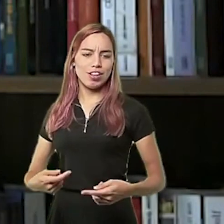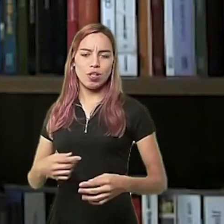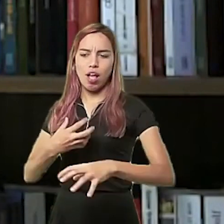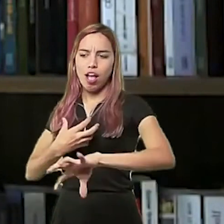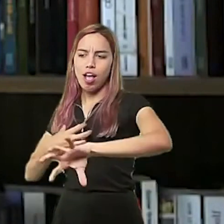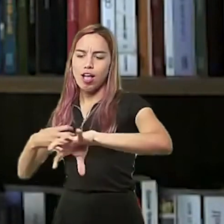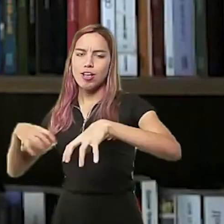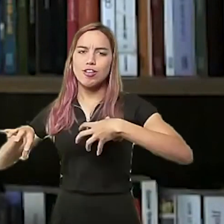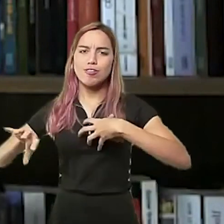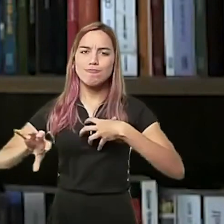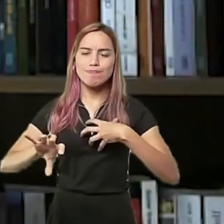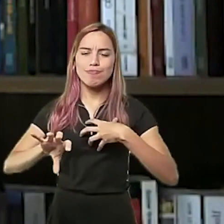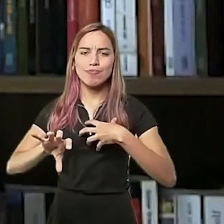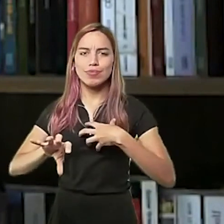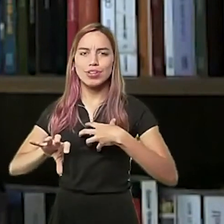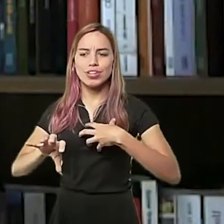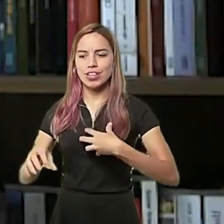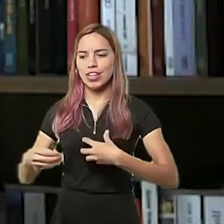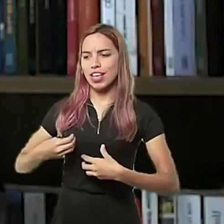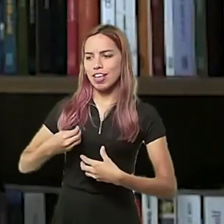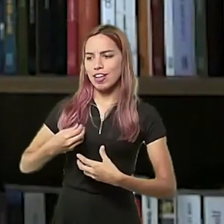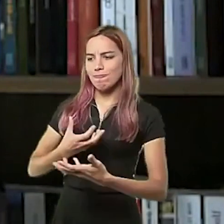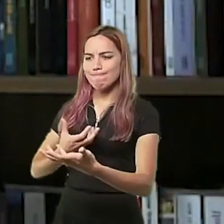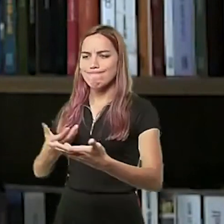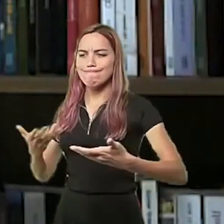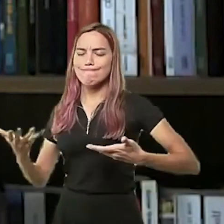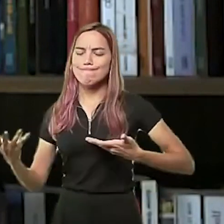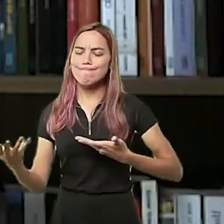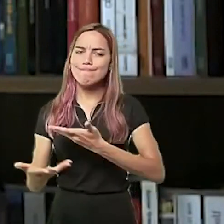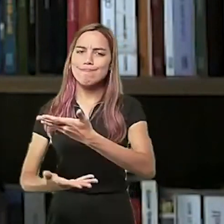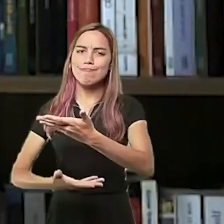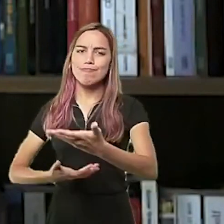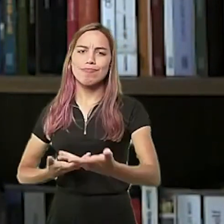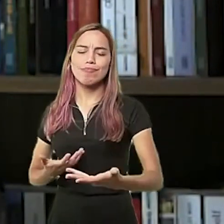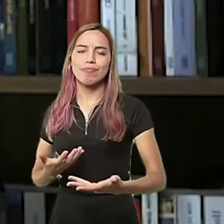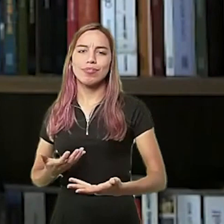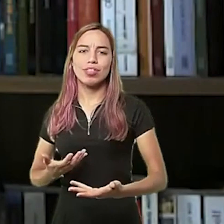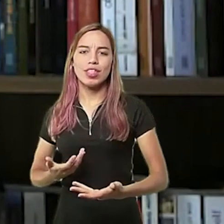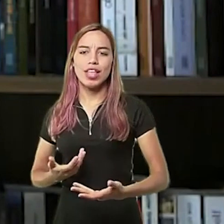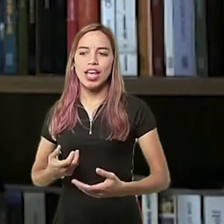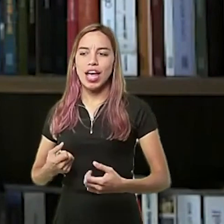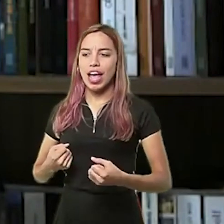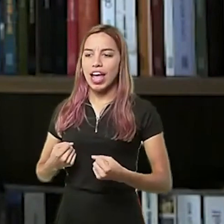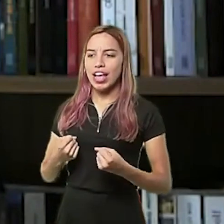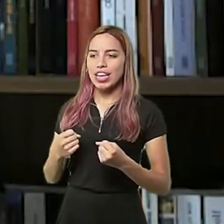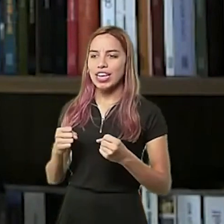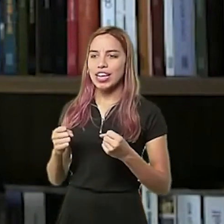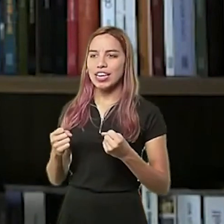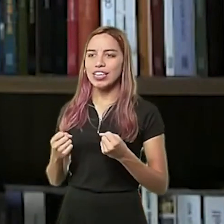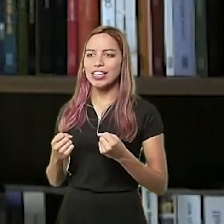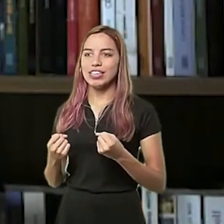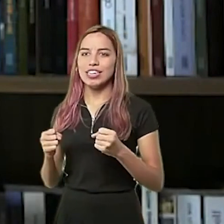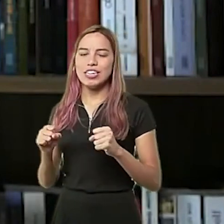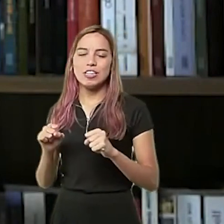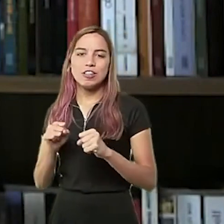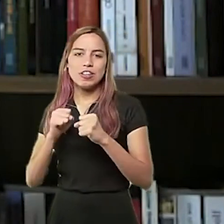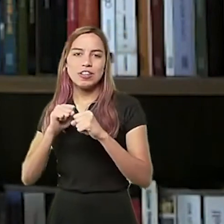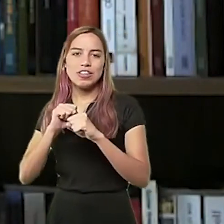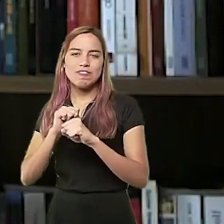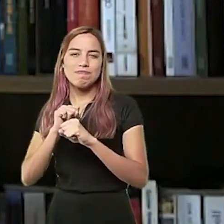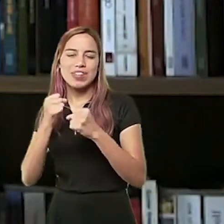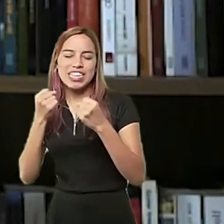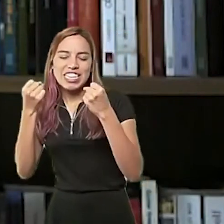do outro, por aquilo que o aflige. Então eu acho que a expressão religiosa que por vezes